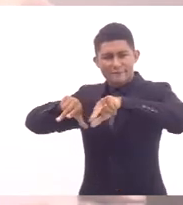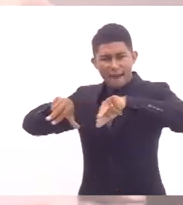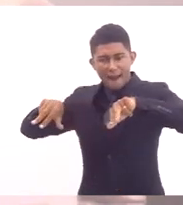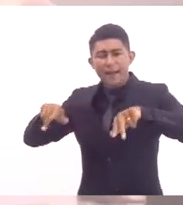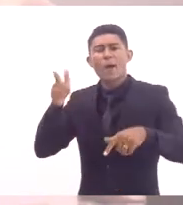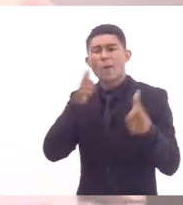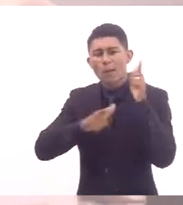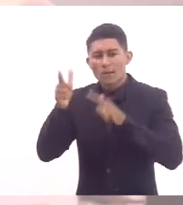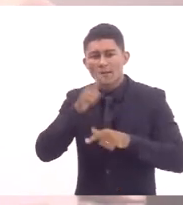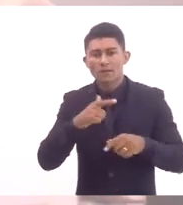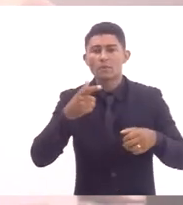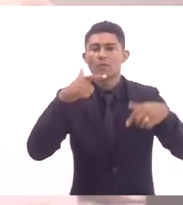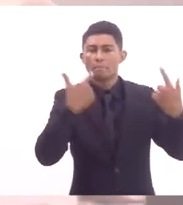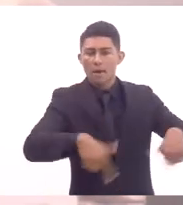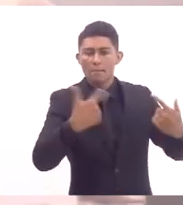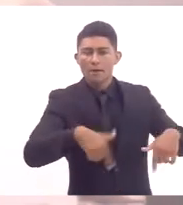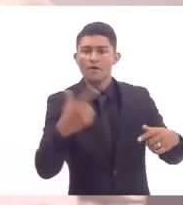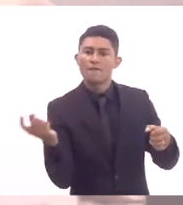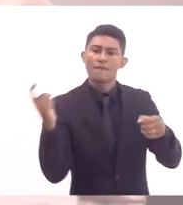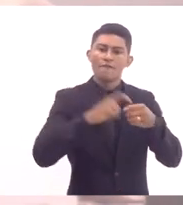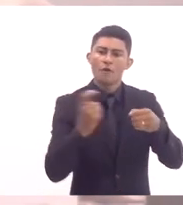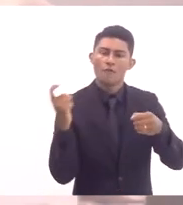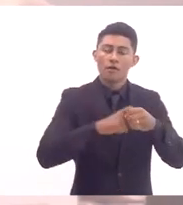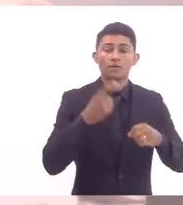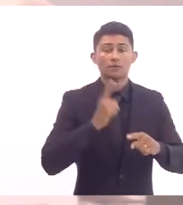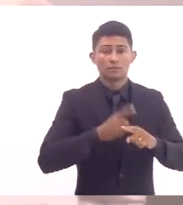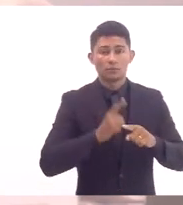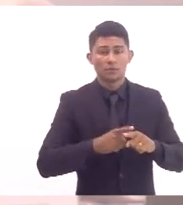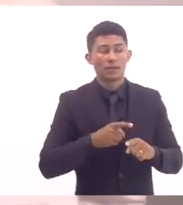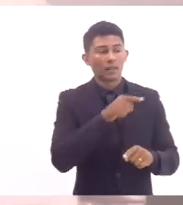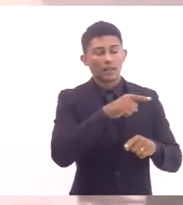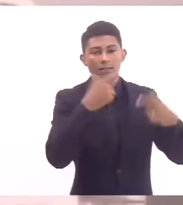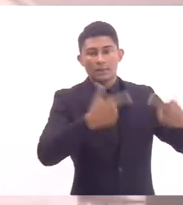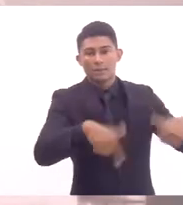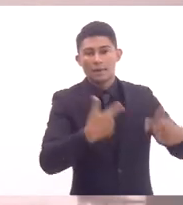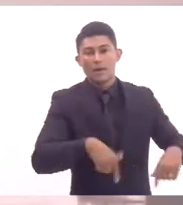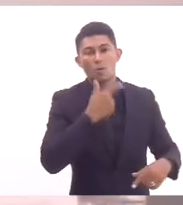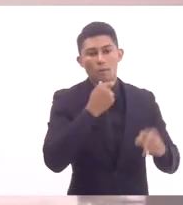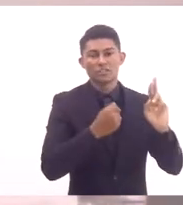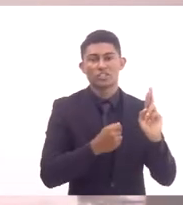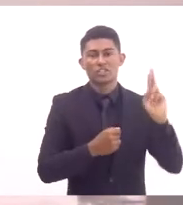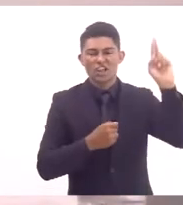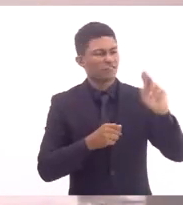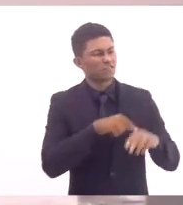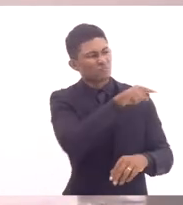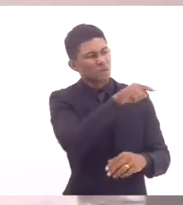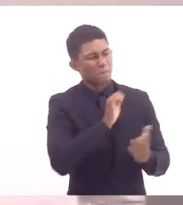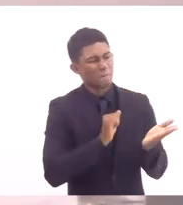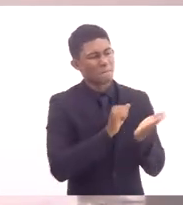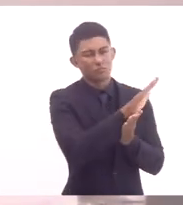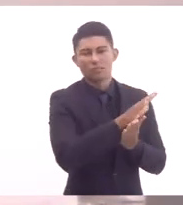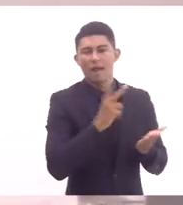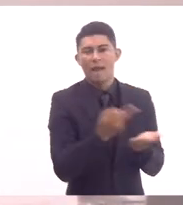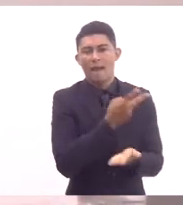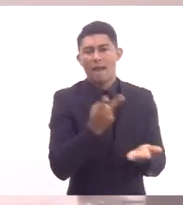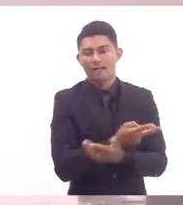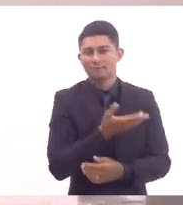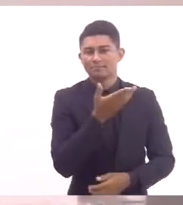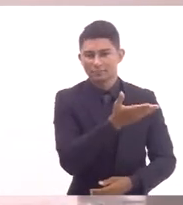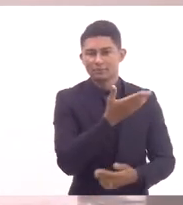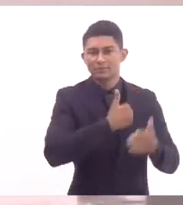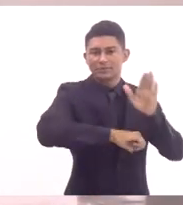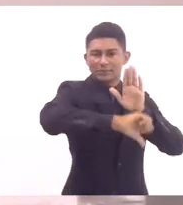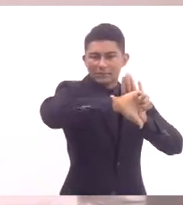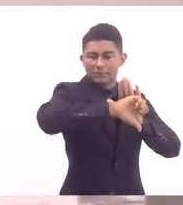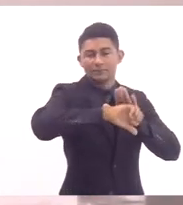patrões assediadas assediadas dores exonerados Então também não